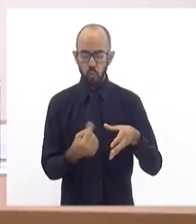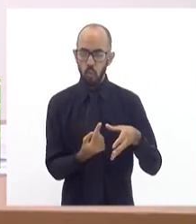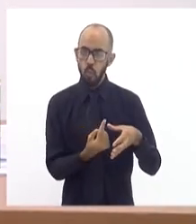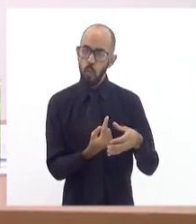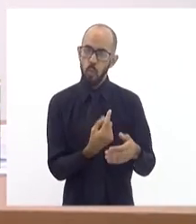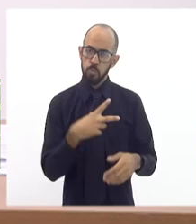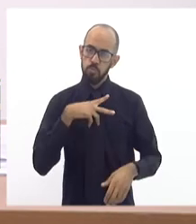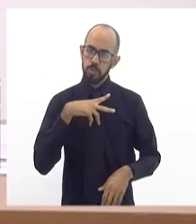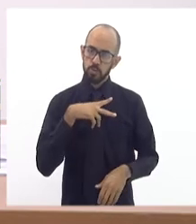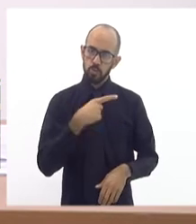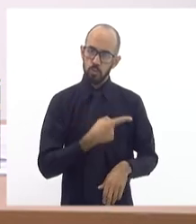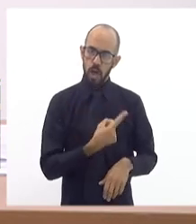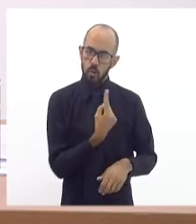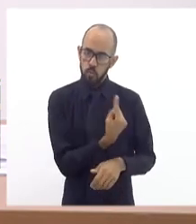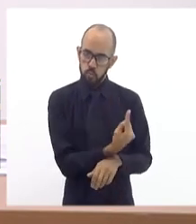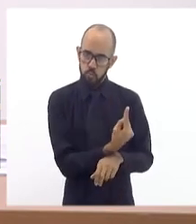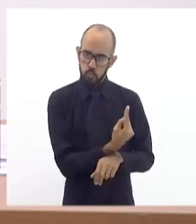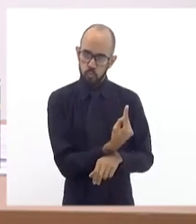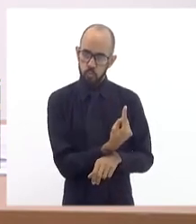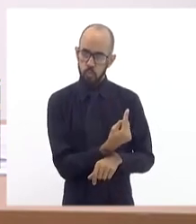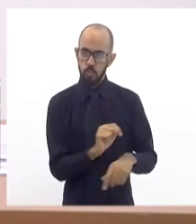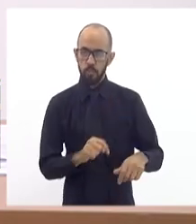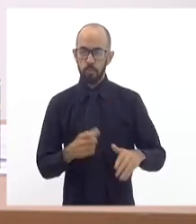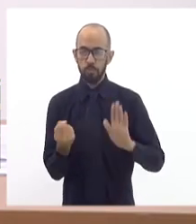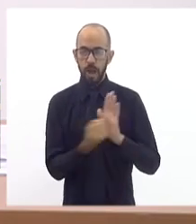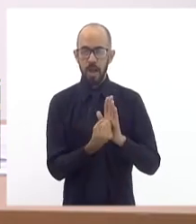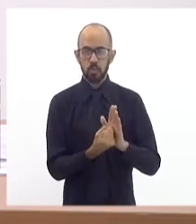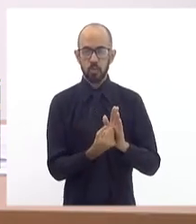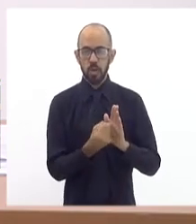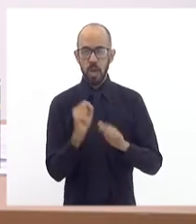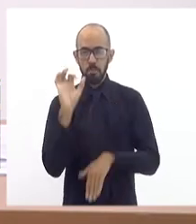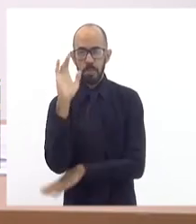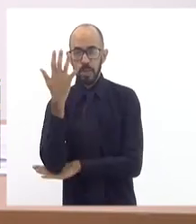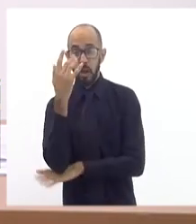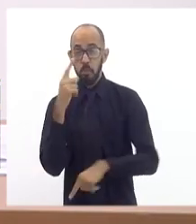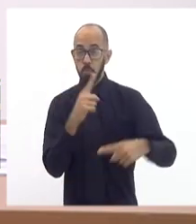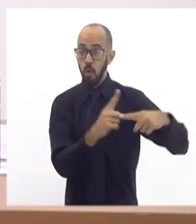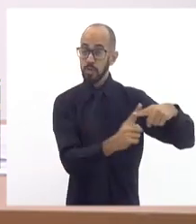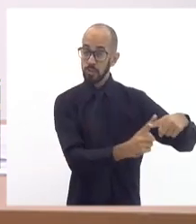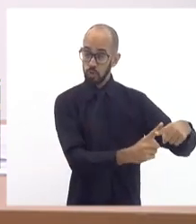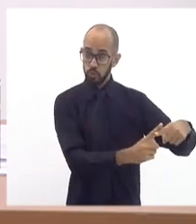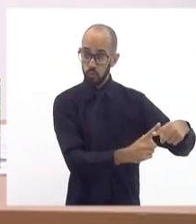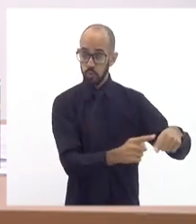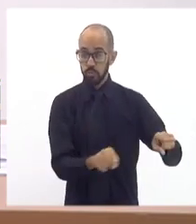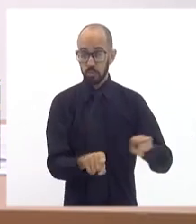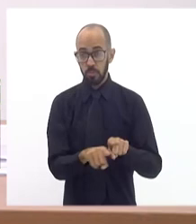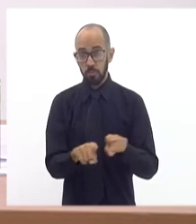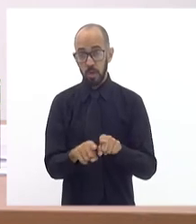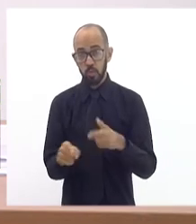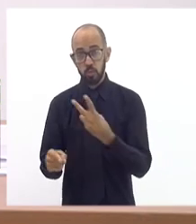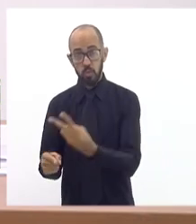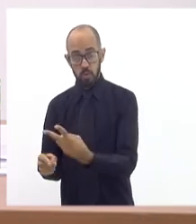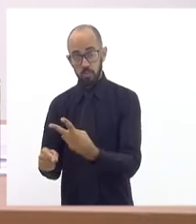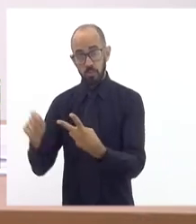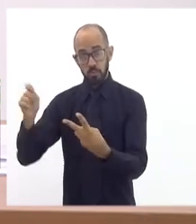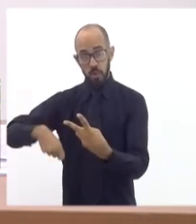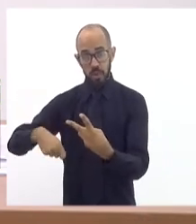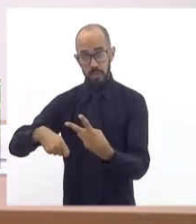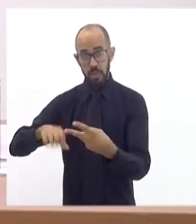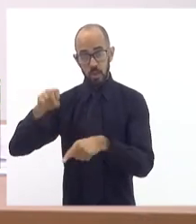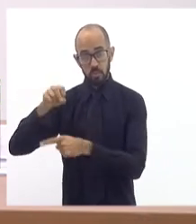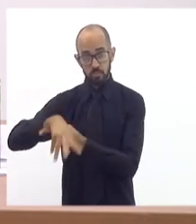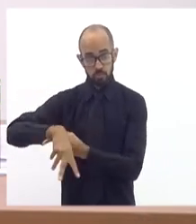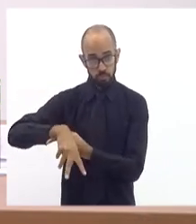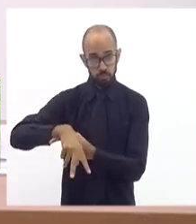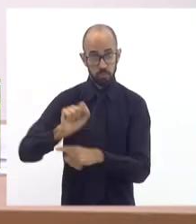um impacto ambiental positivo e tem dois potencial geração de empregos e